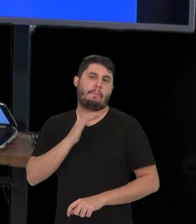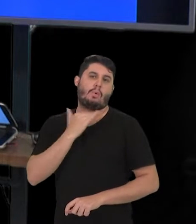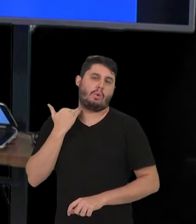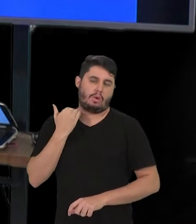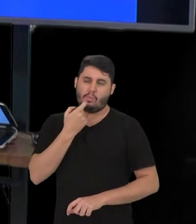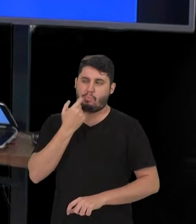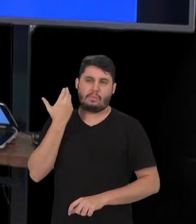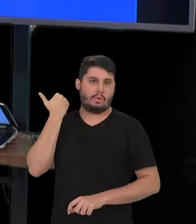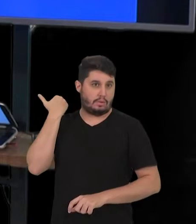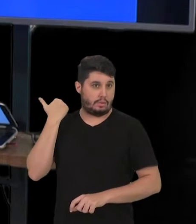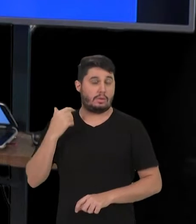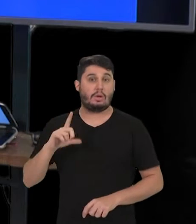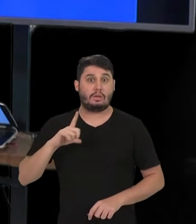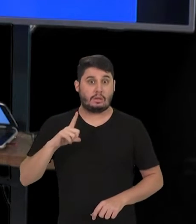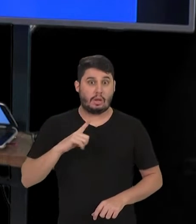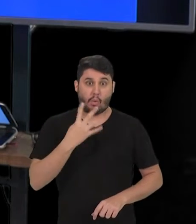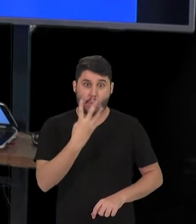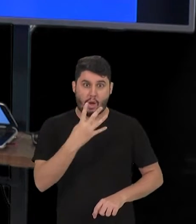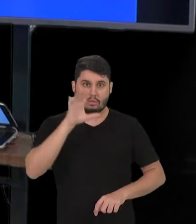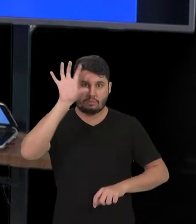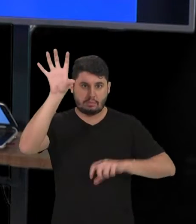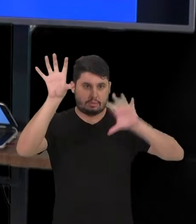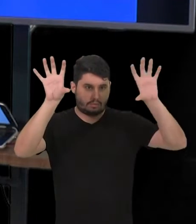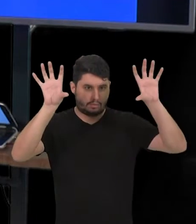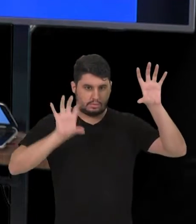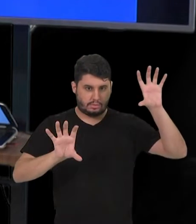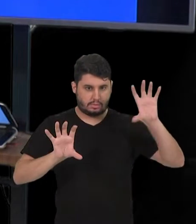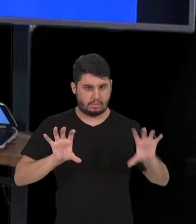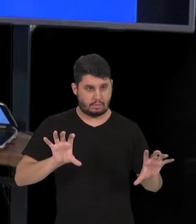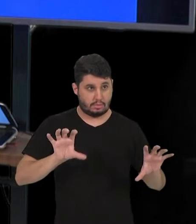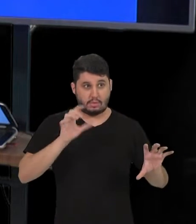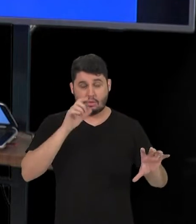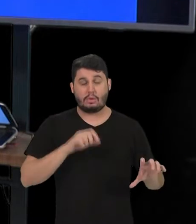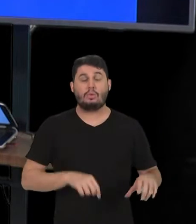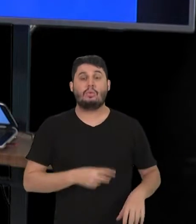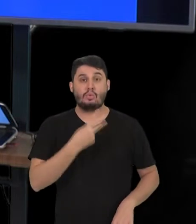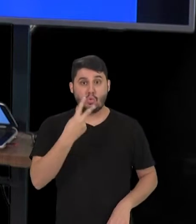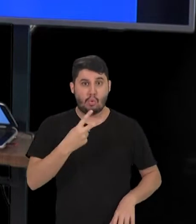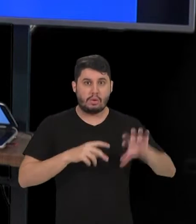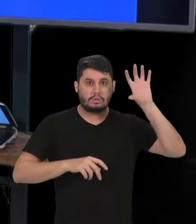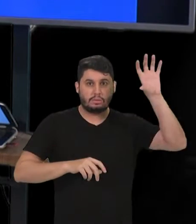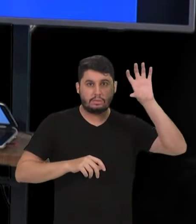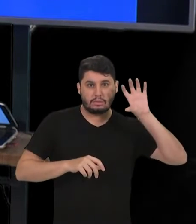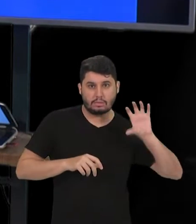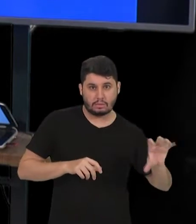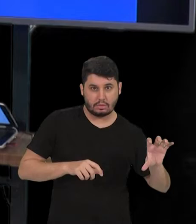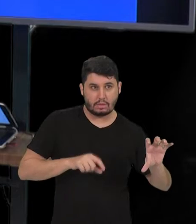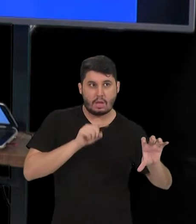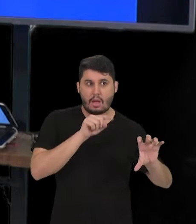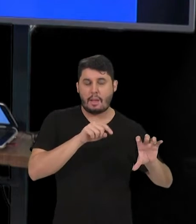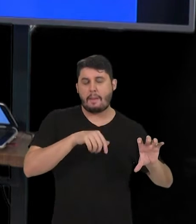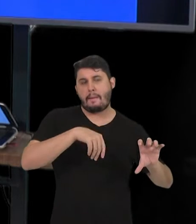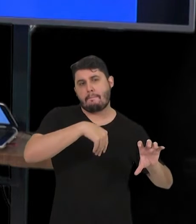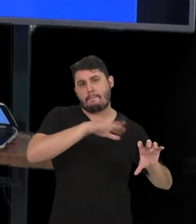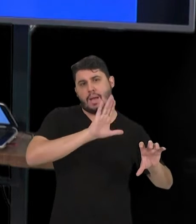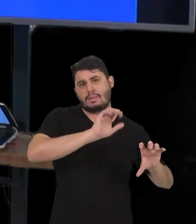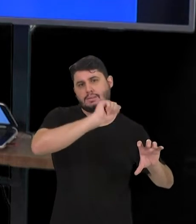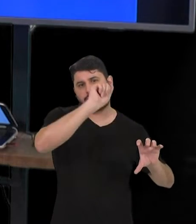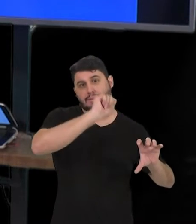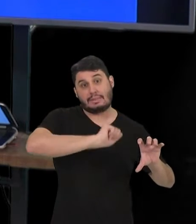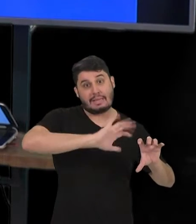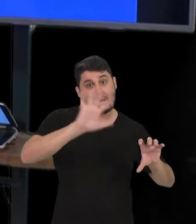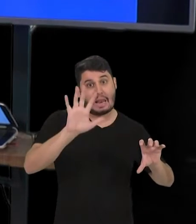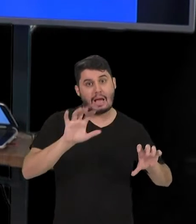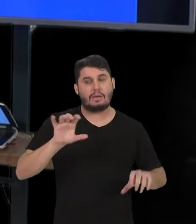Mas tem duas imagens aí, eu tenho 4 imagens na tela, duas do lado de cá que remetem à língua espanhola, a primeira de uma forma mais clara e a segunda um